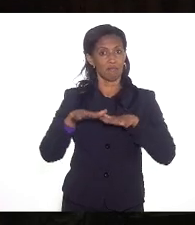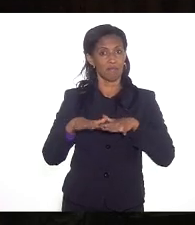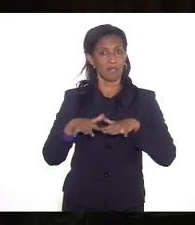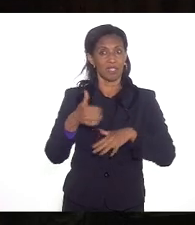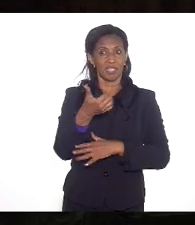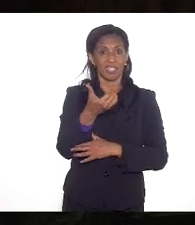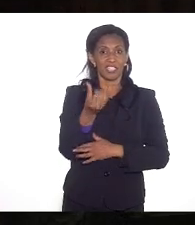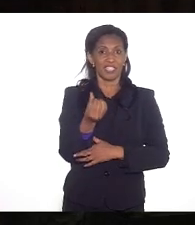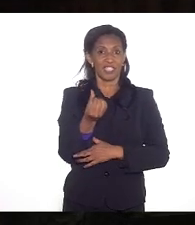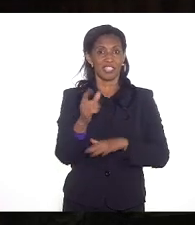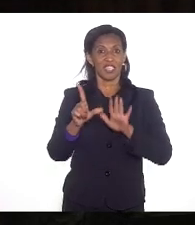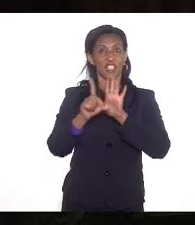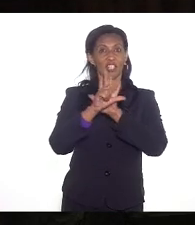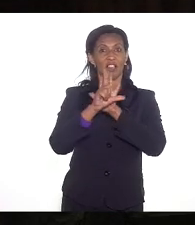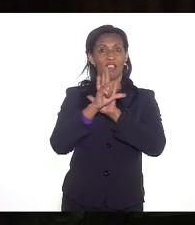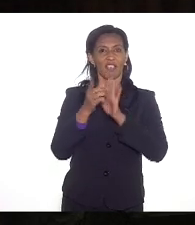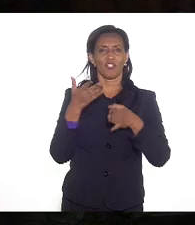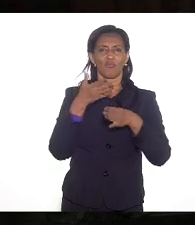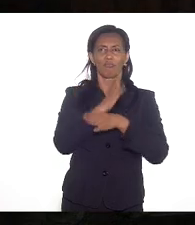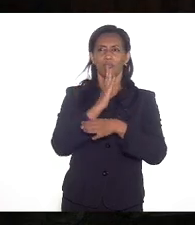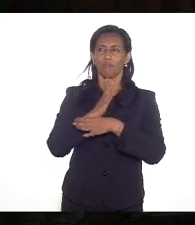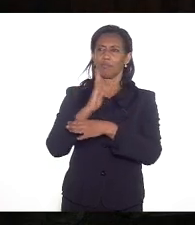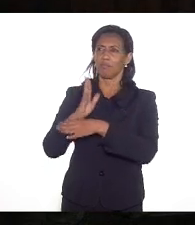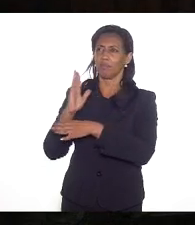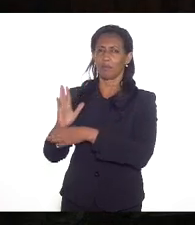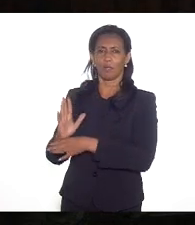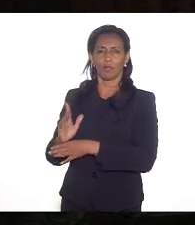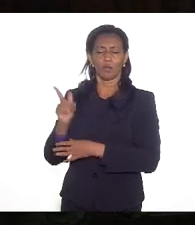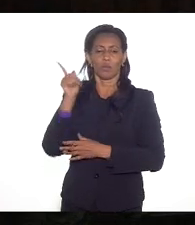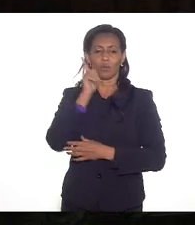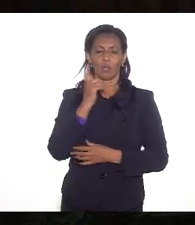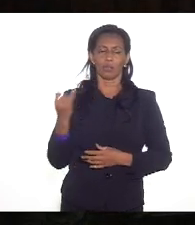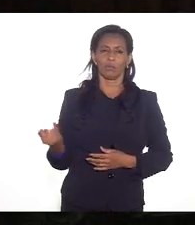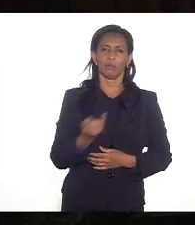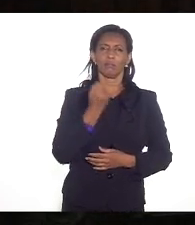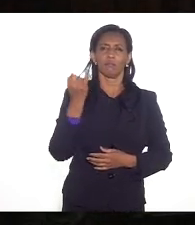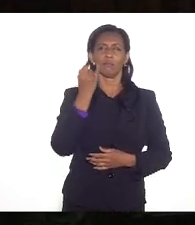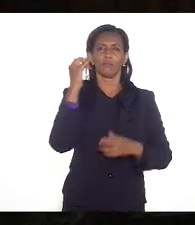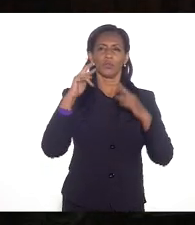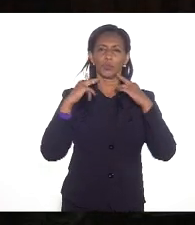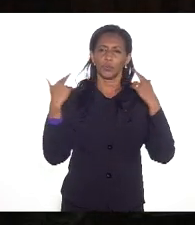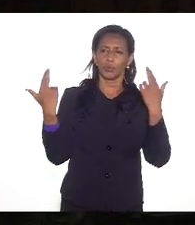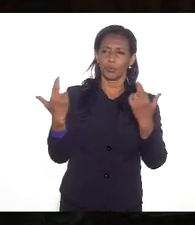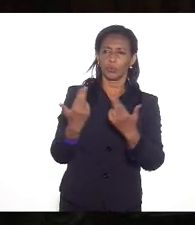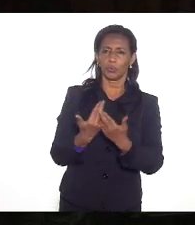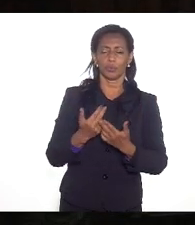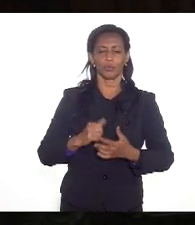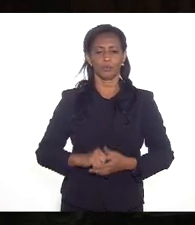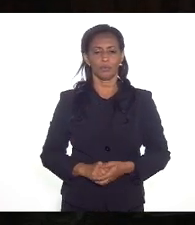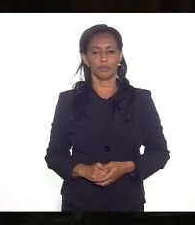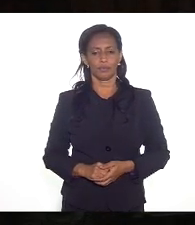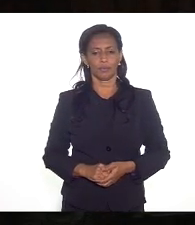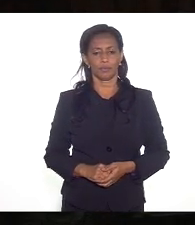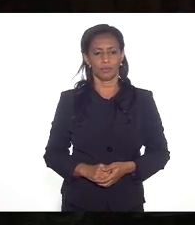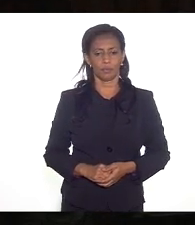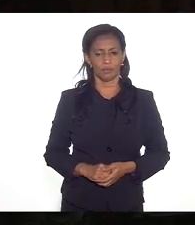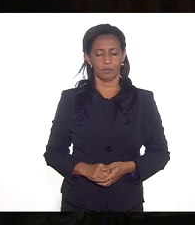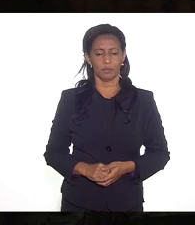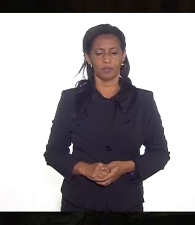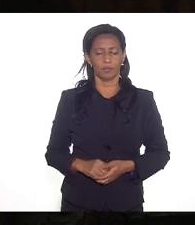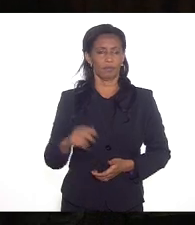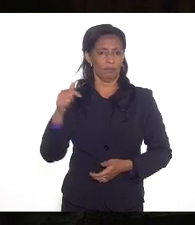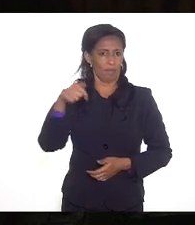chip de 16 leis aprovadas realizei importante exceção sessões solenes